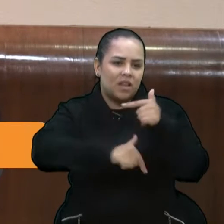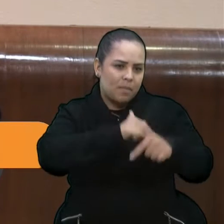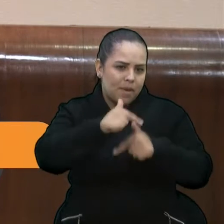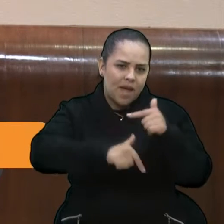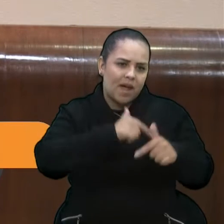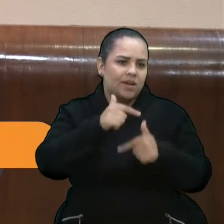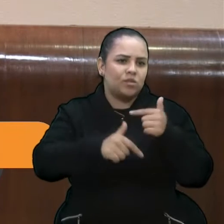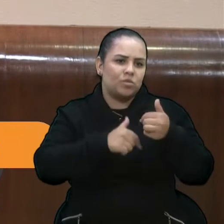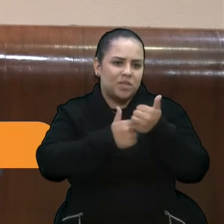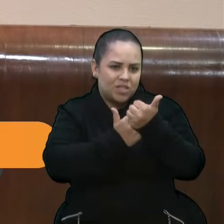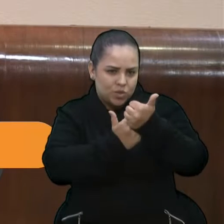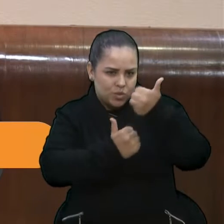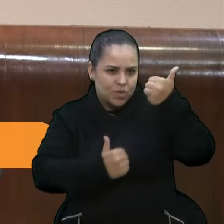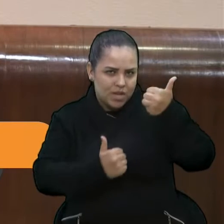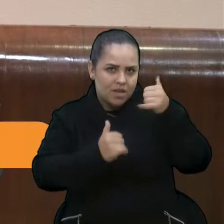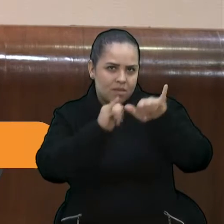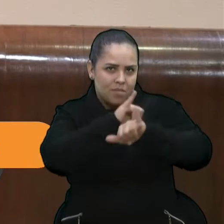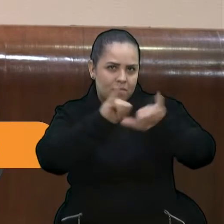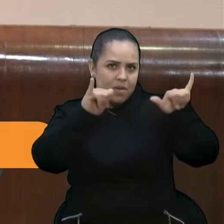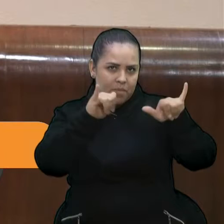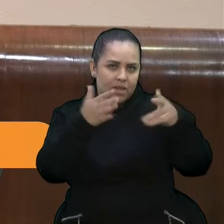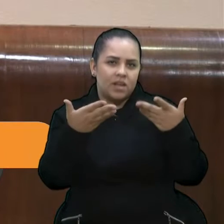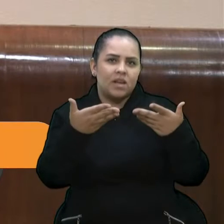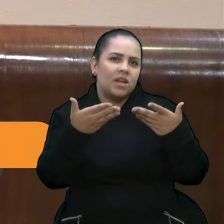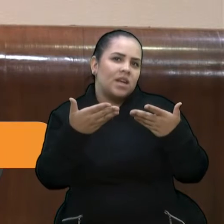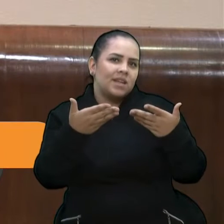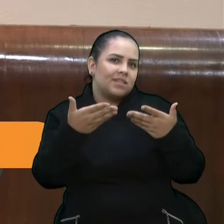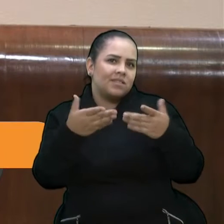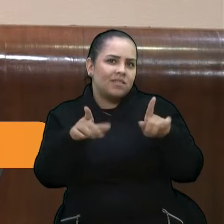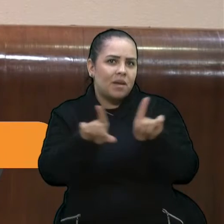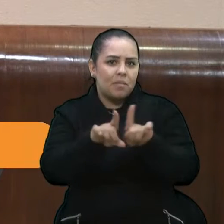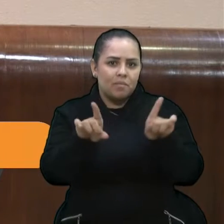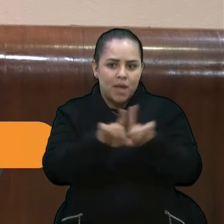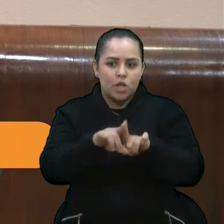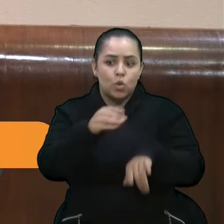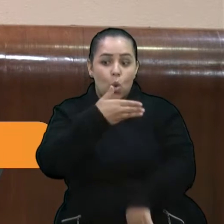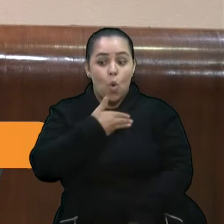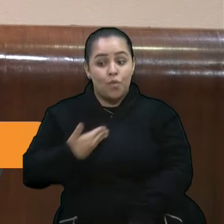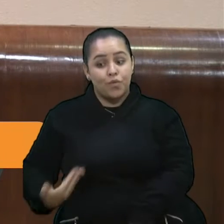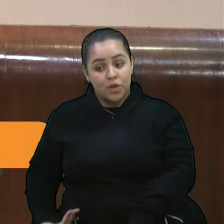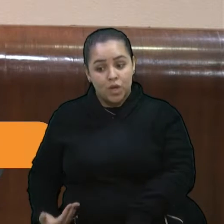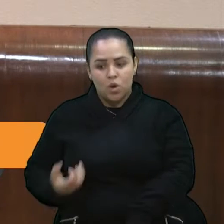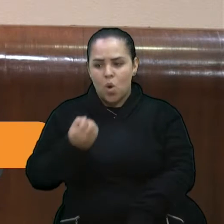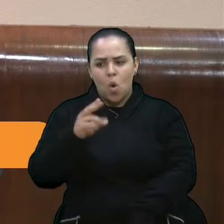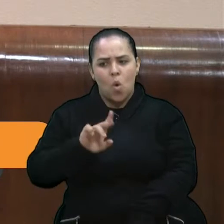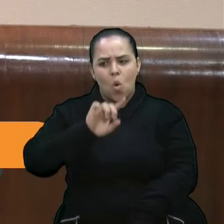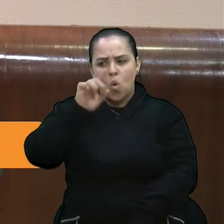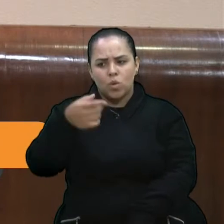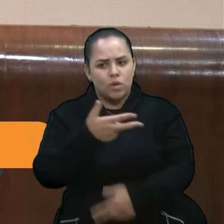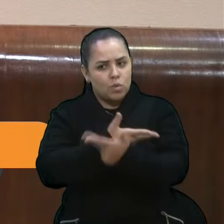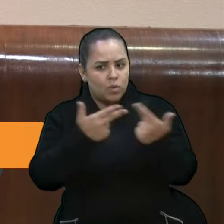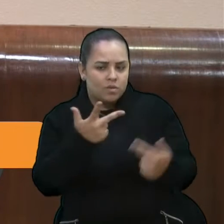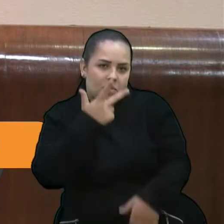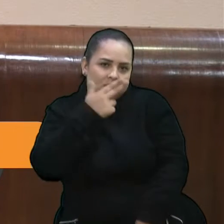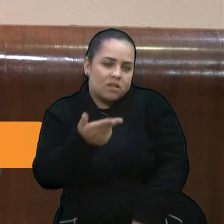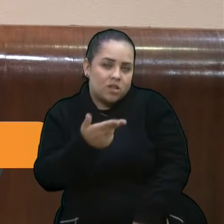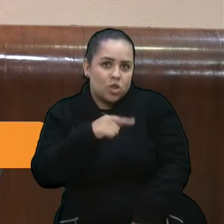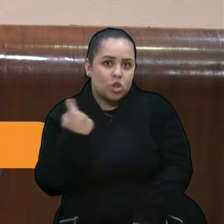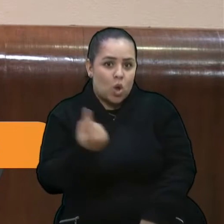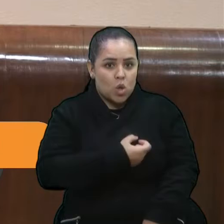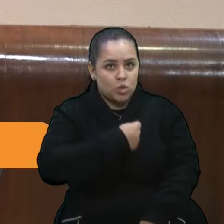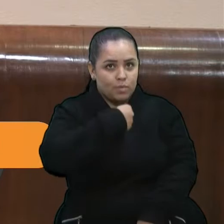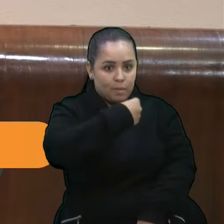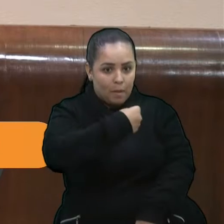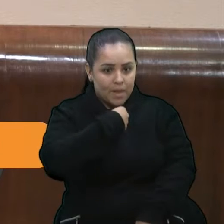assessoria de imprensa, de um porta-voz de governo ou coisa parecida. Bom, os jornalistas, nós atuamos